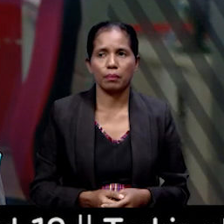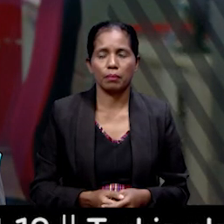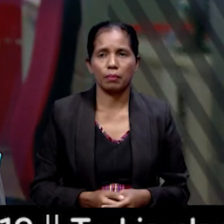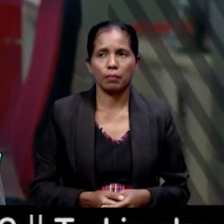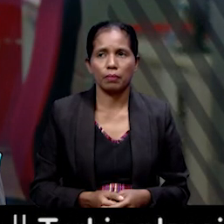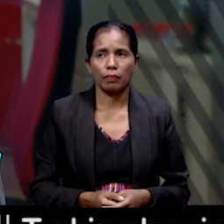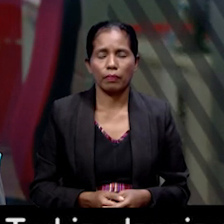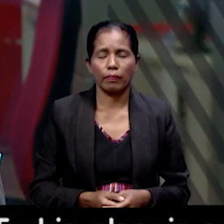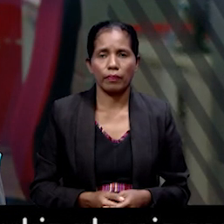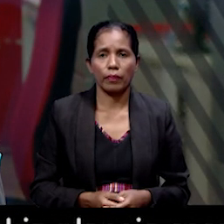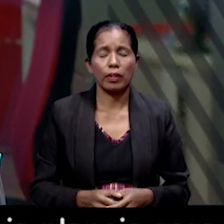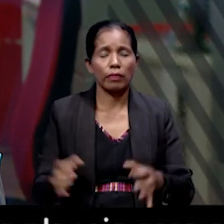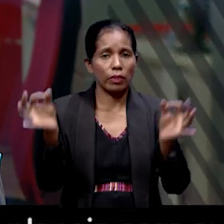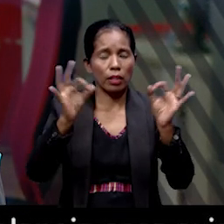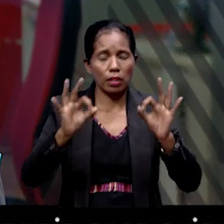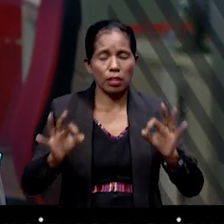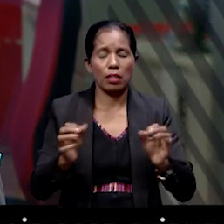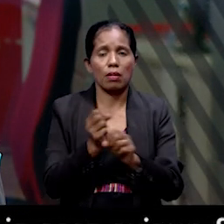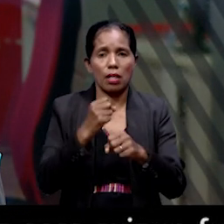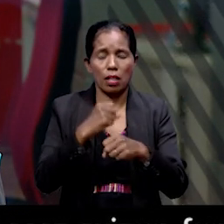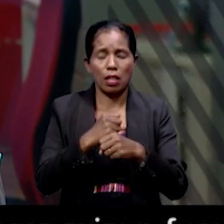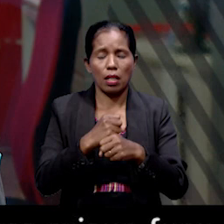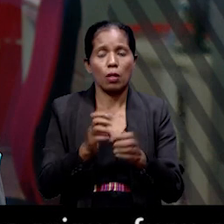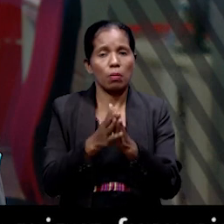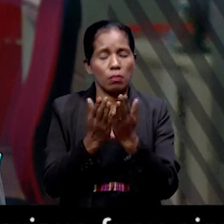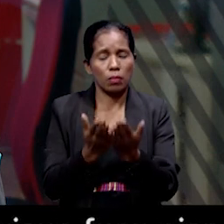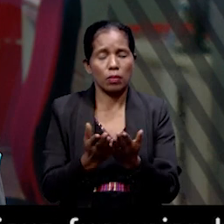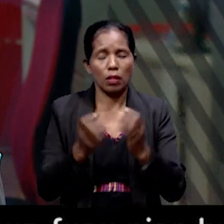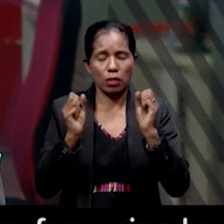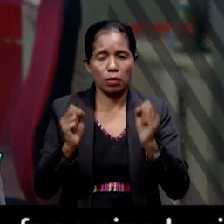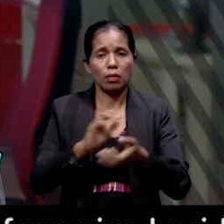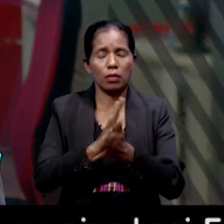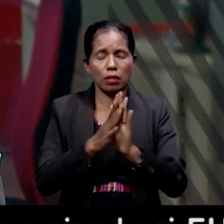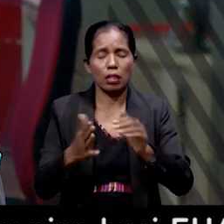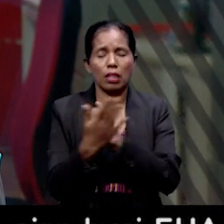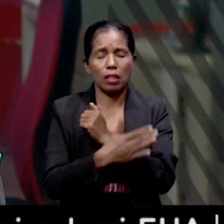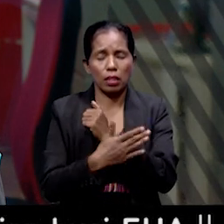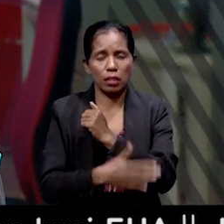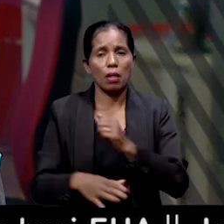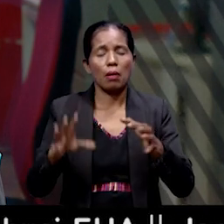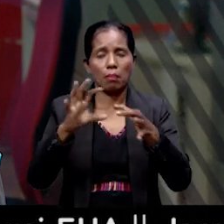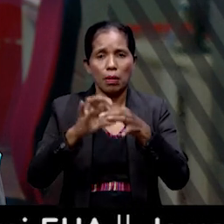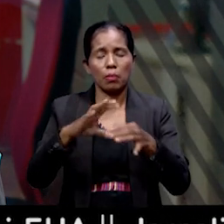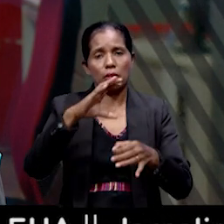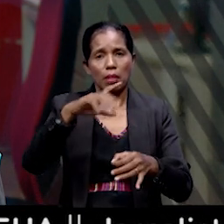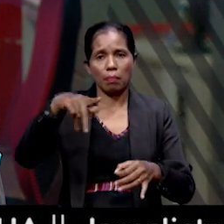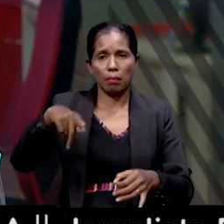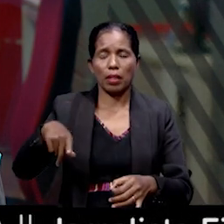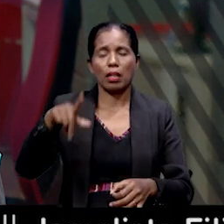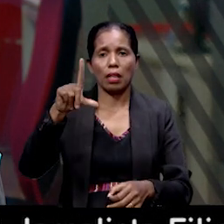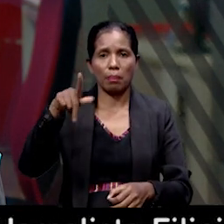Fundação Oriente realiza Feira Livre, rodeia meeting, laço cultural, no amizade entre nação, membro CPLP Sira.